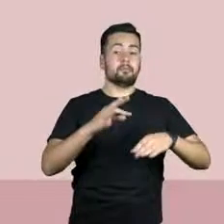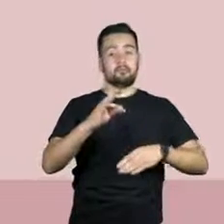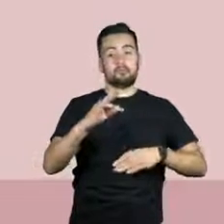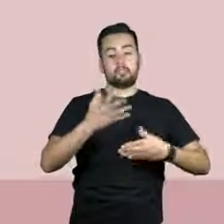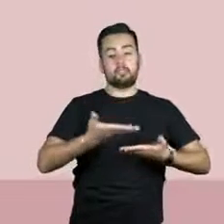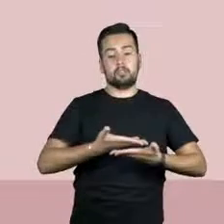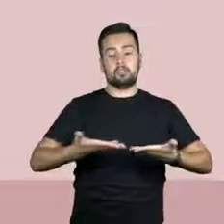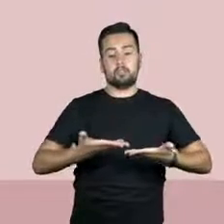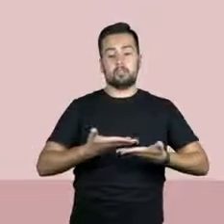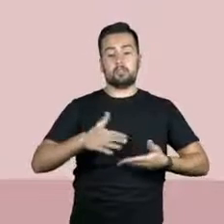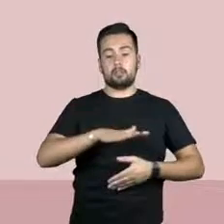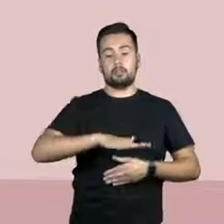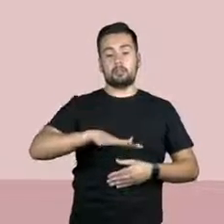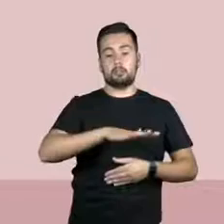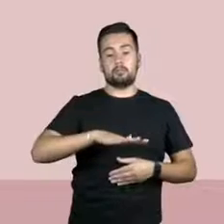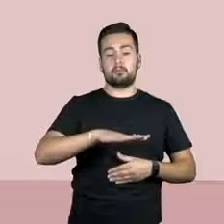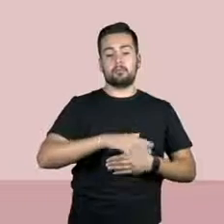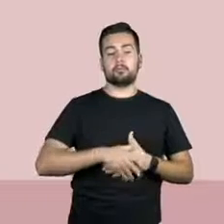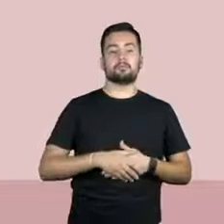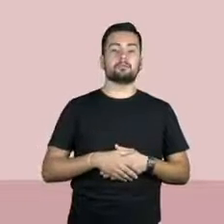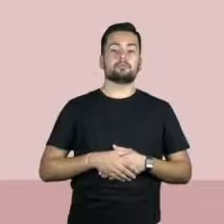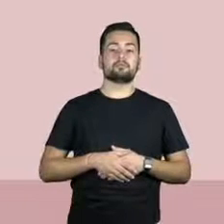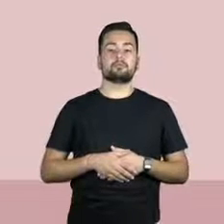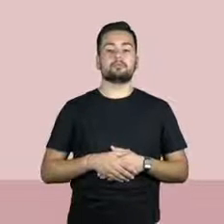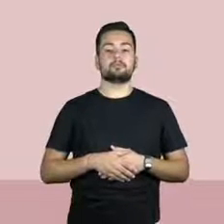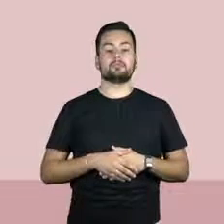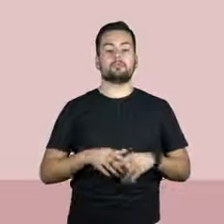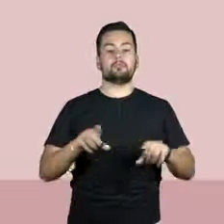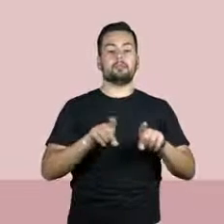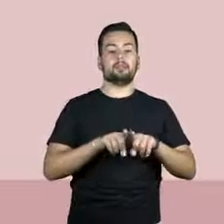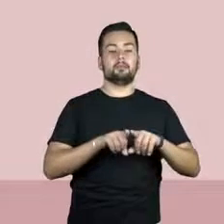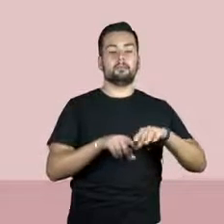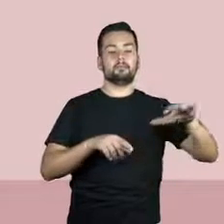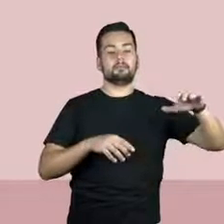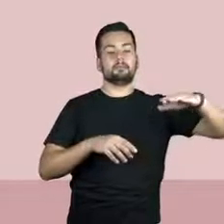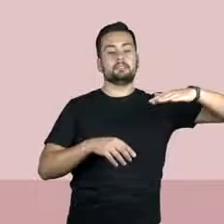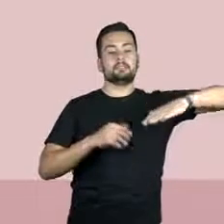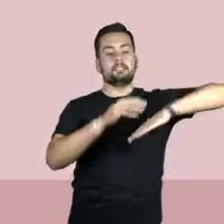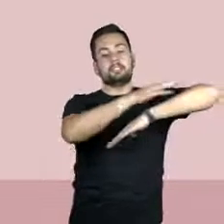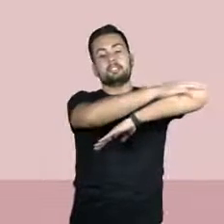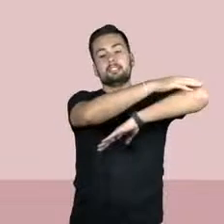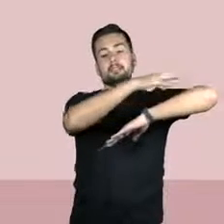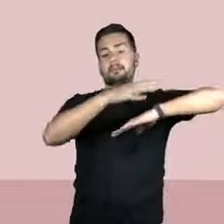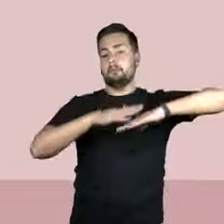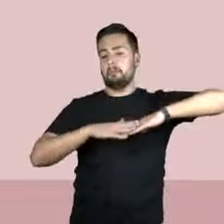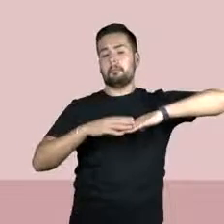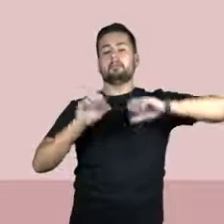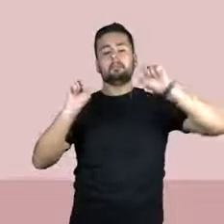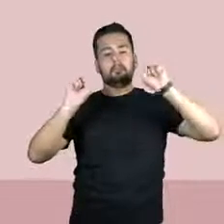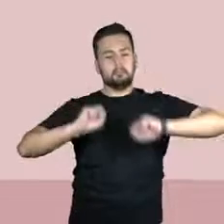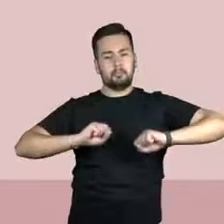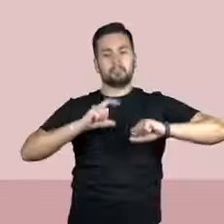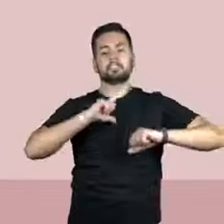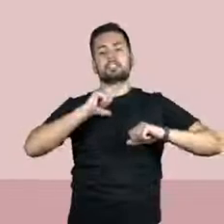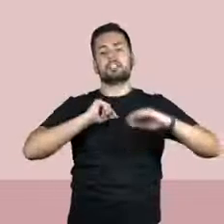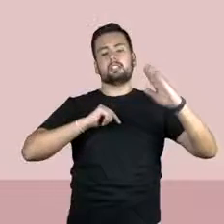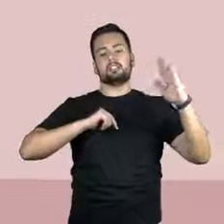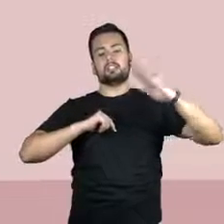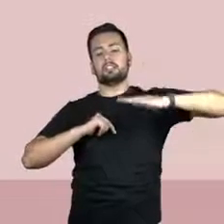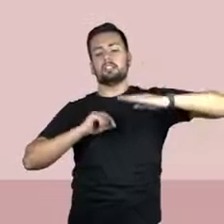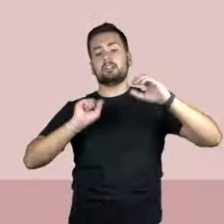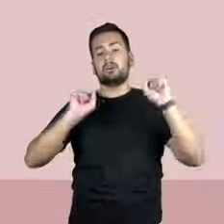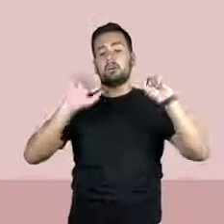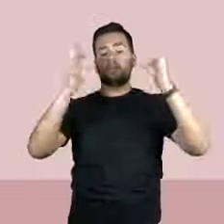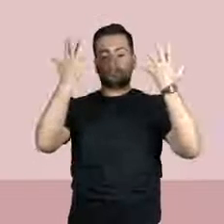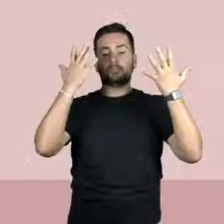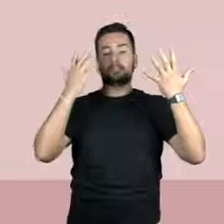parte angulada, tá? Tanto a crista quanto o pé, eles também podem ter inclinações, né? Na verdade, os taludes eles não têm um formato muito regular